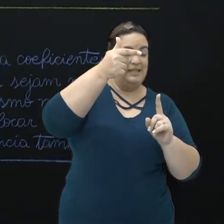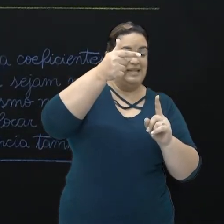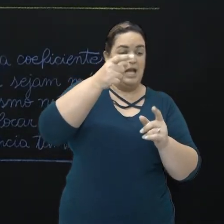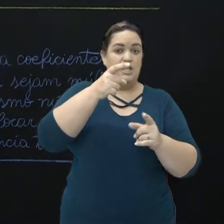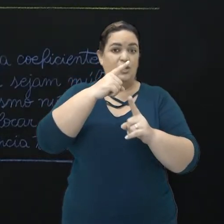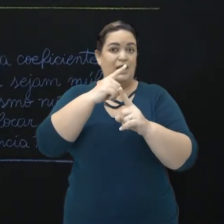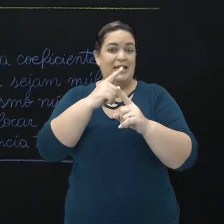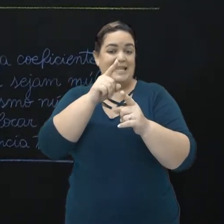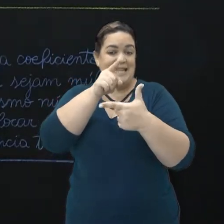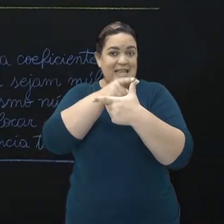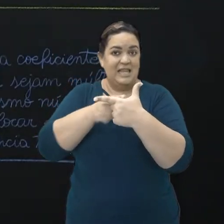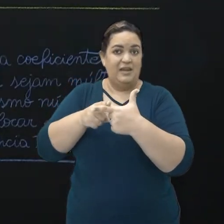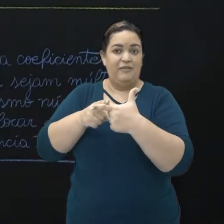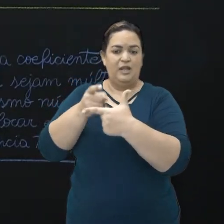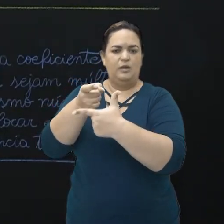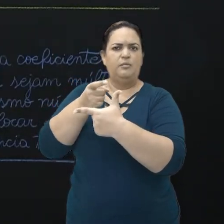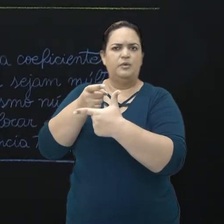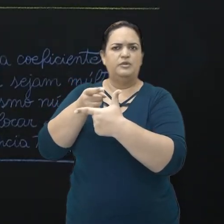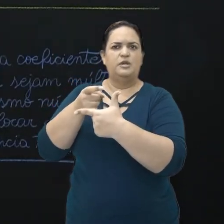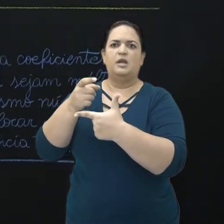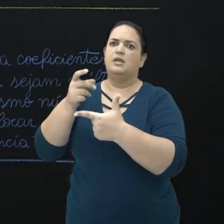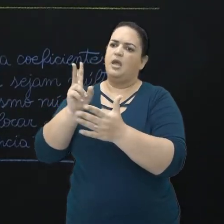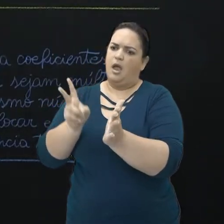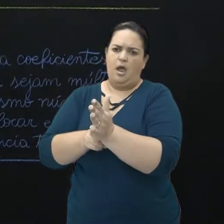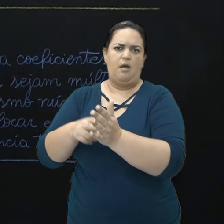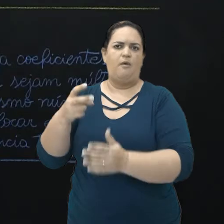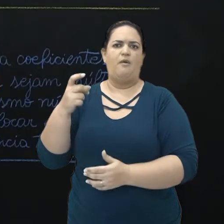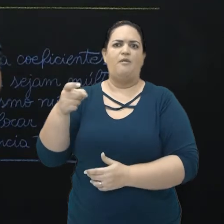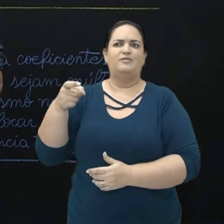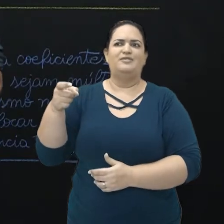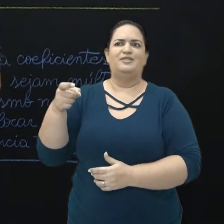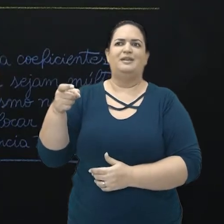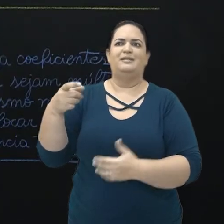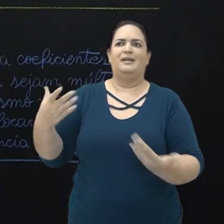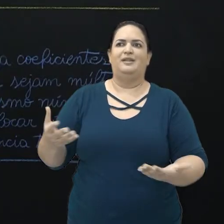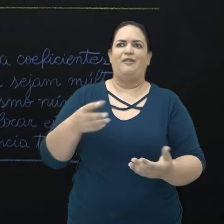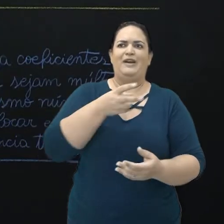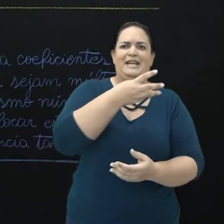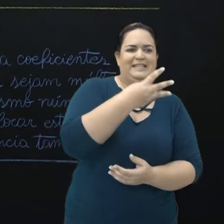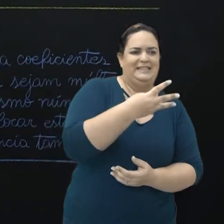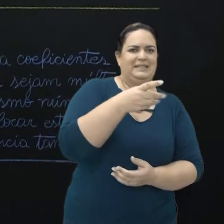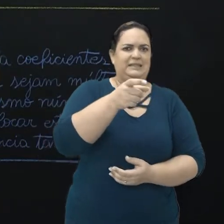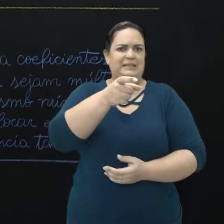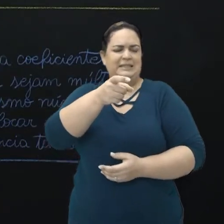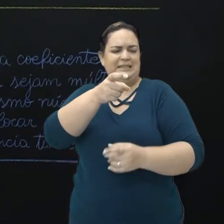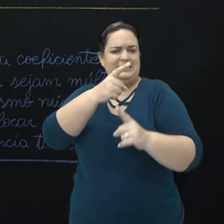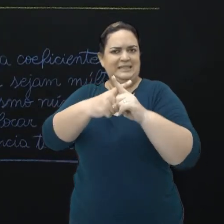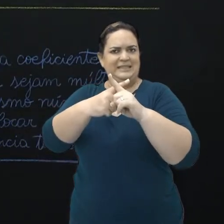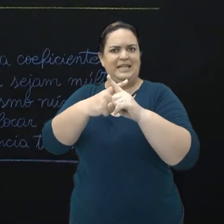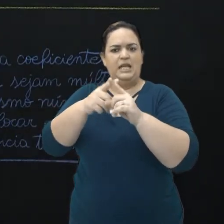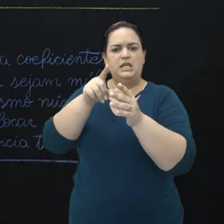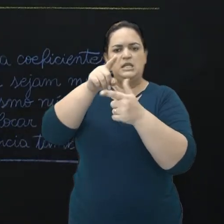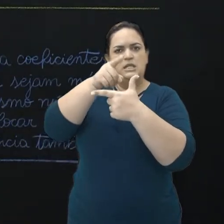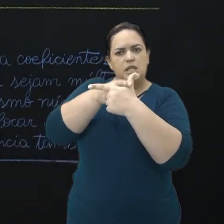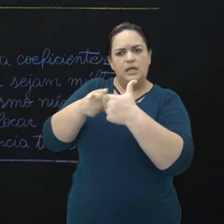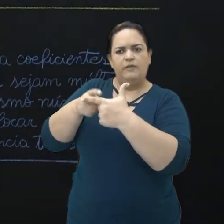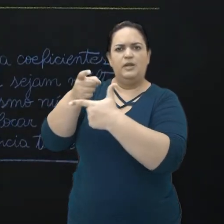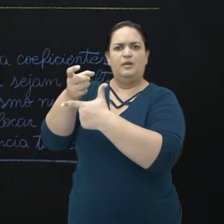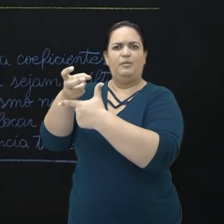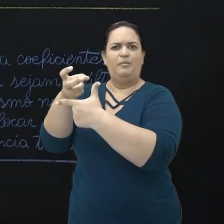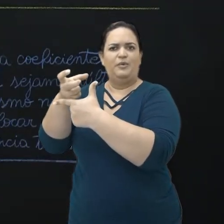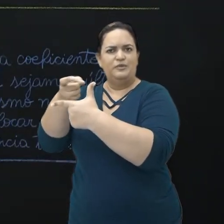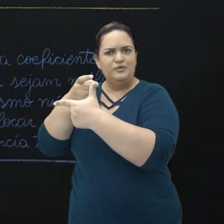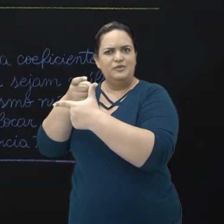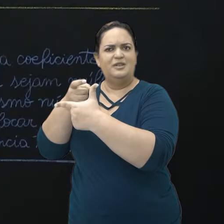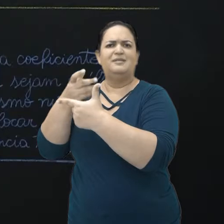x. 3x dividido por x me dá como resultado igual a 3. Por isso, então, que